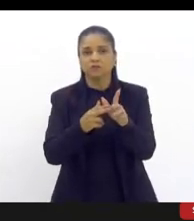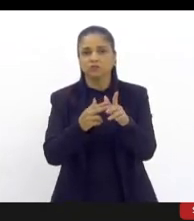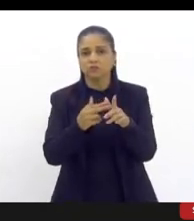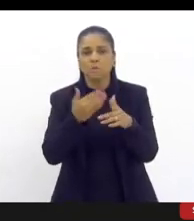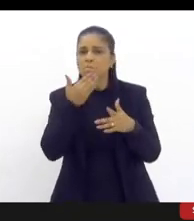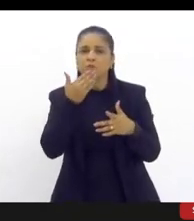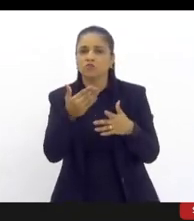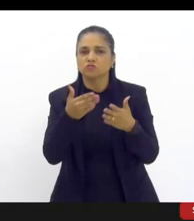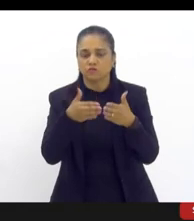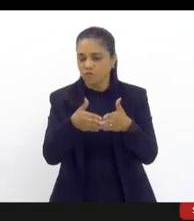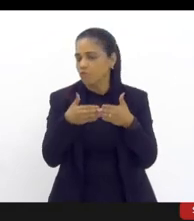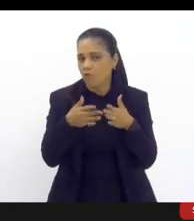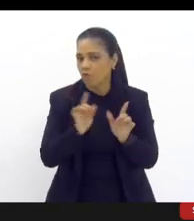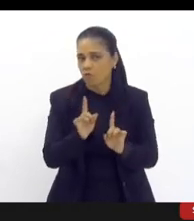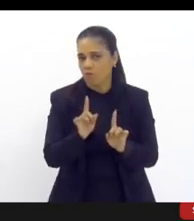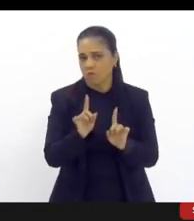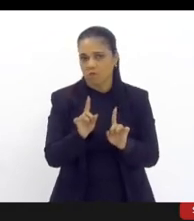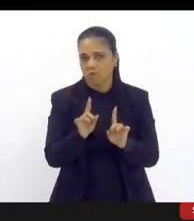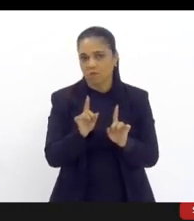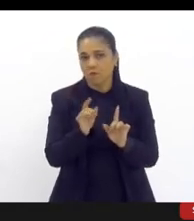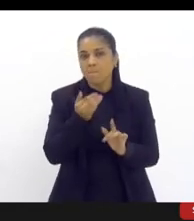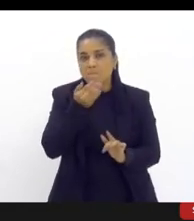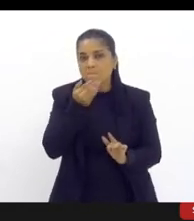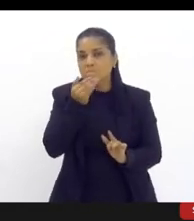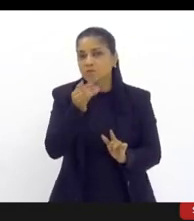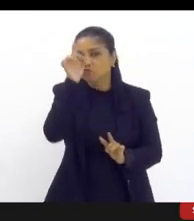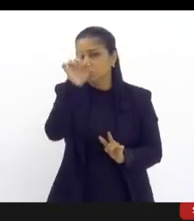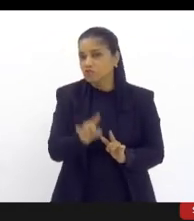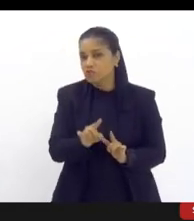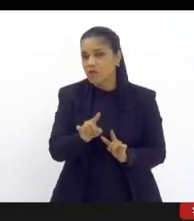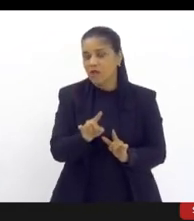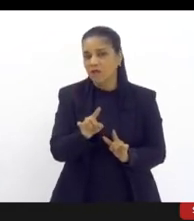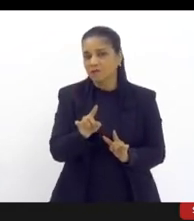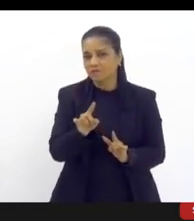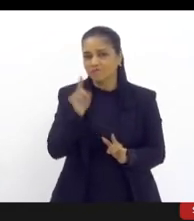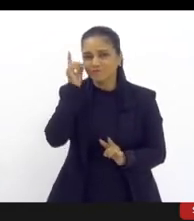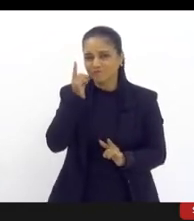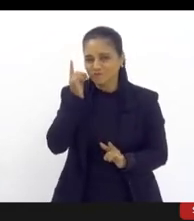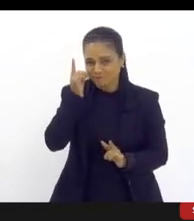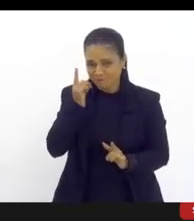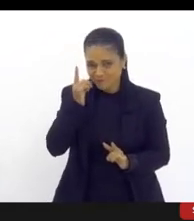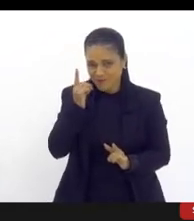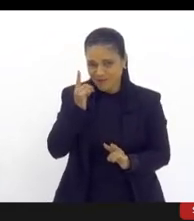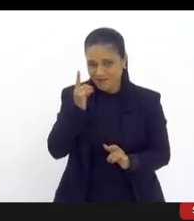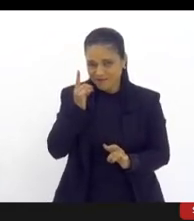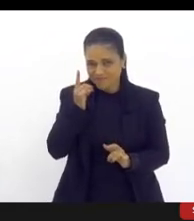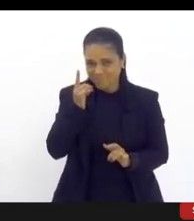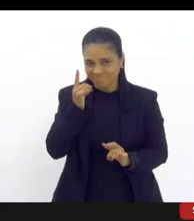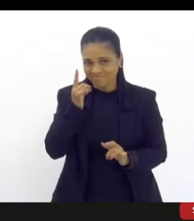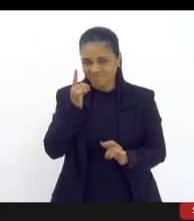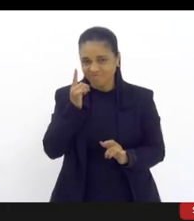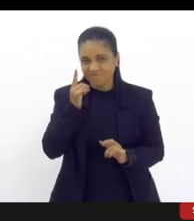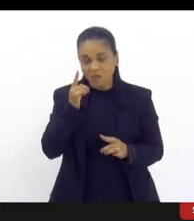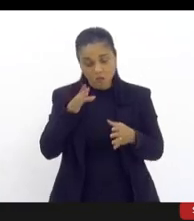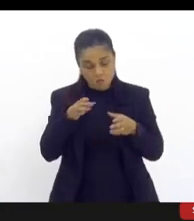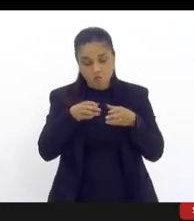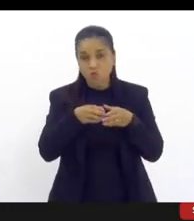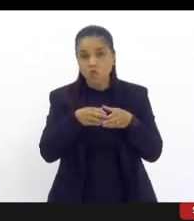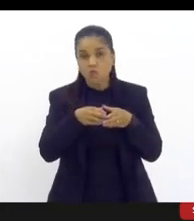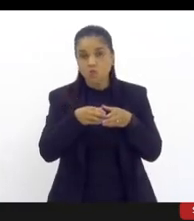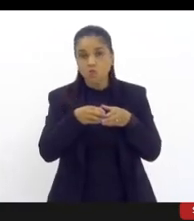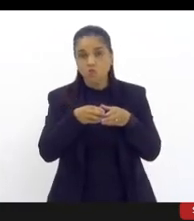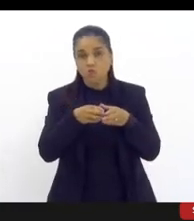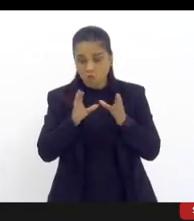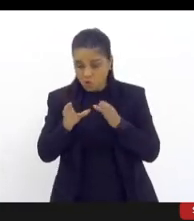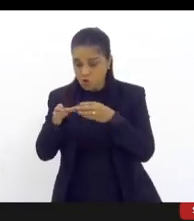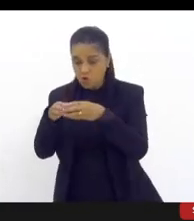nenhum favor, estou pedindo a coisa que é direito dos parlamentares terem seus. Tem que fazer mutirão. Faz